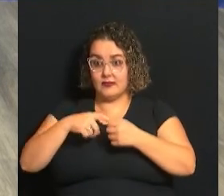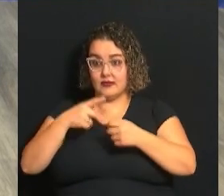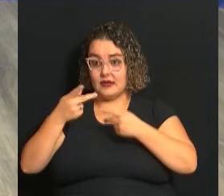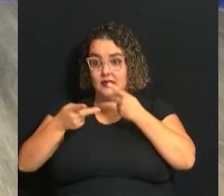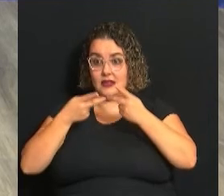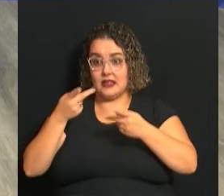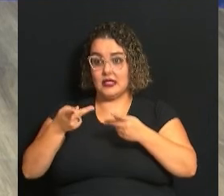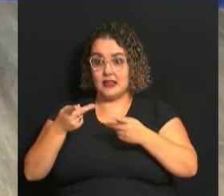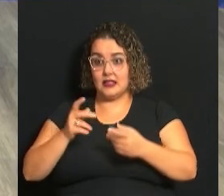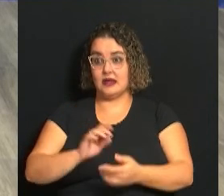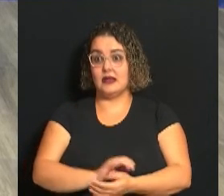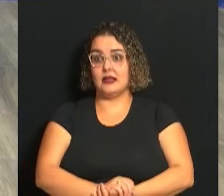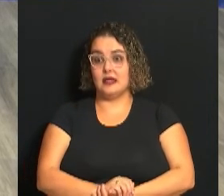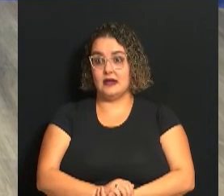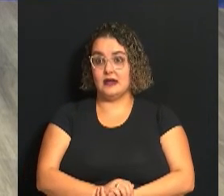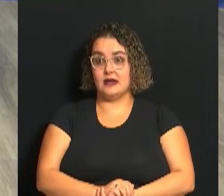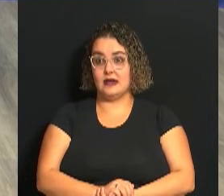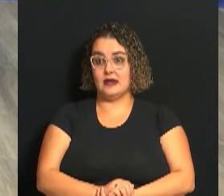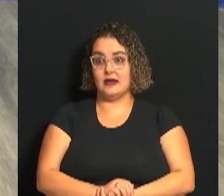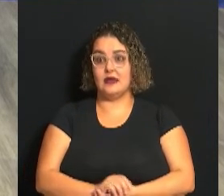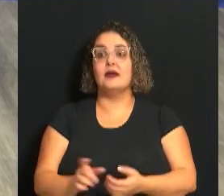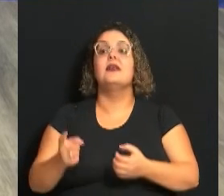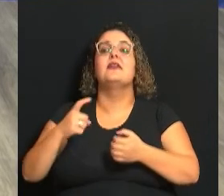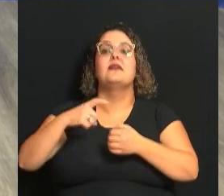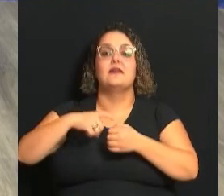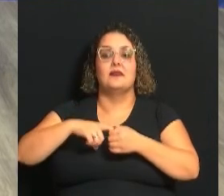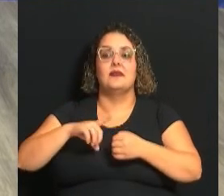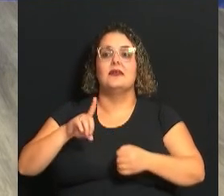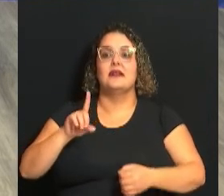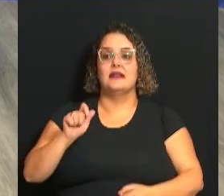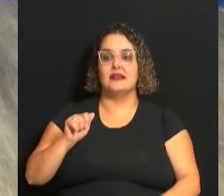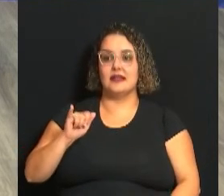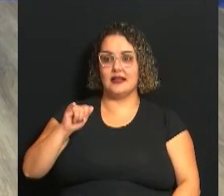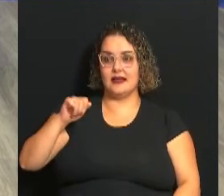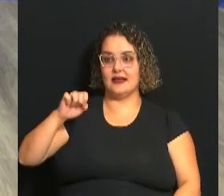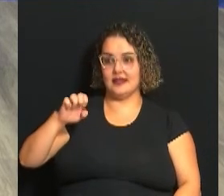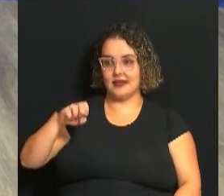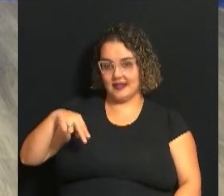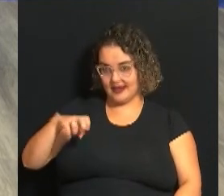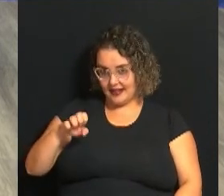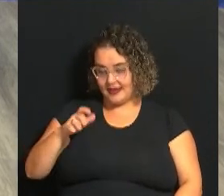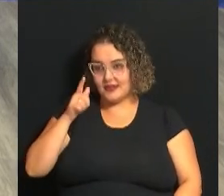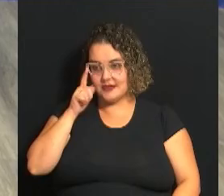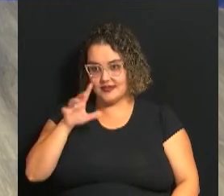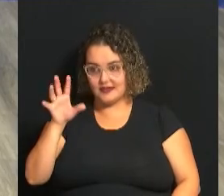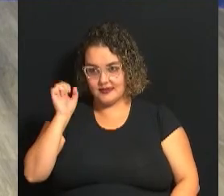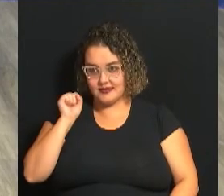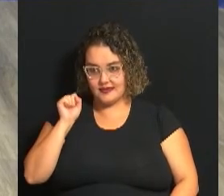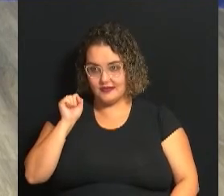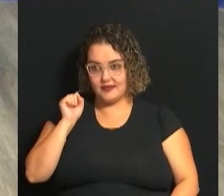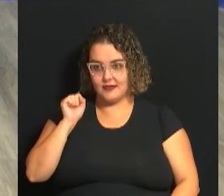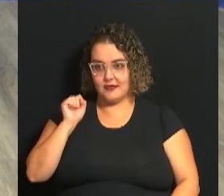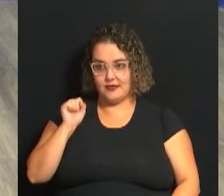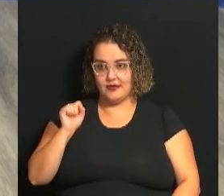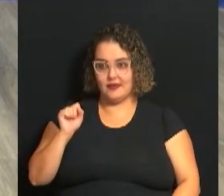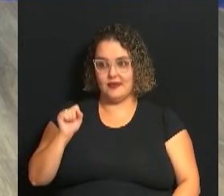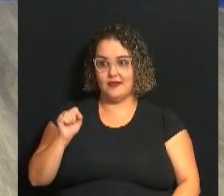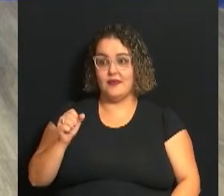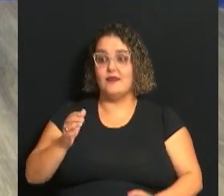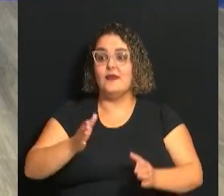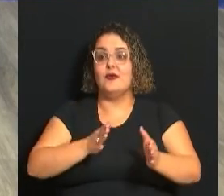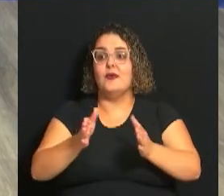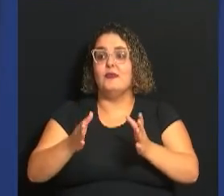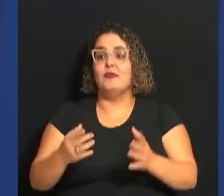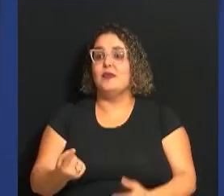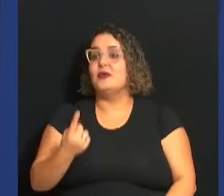que tá aí? Oi, Voltou, tá agora sim, tô conseguindo te ouvir. Foi então aquele momento único,